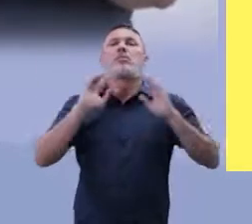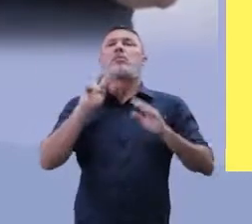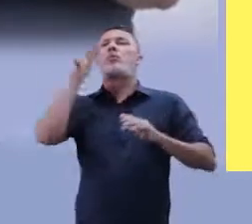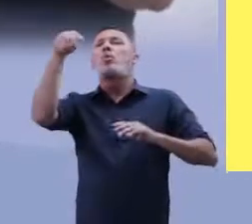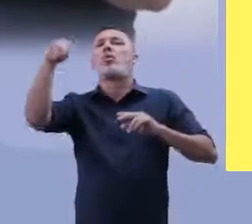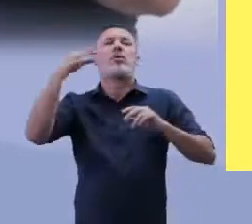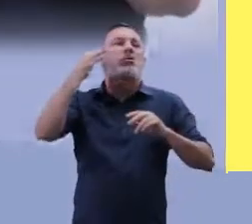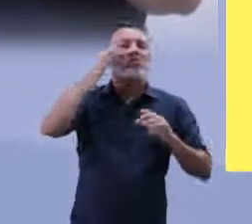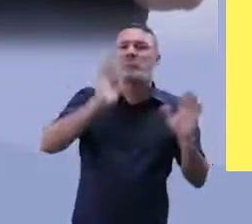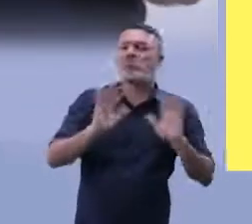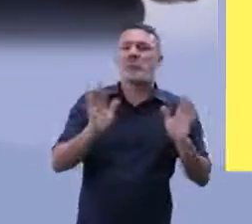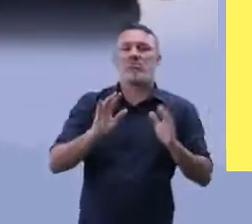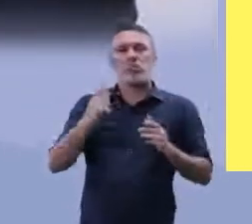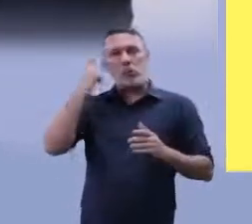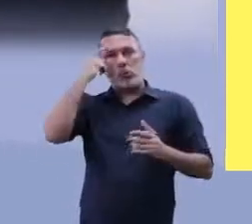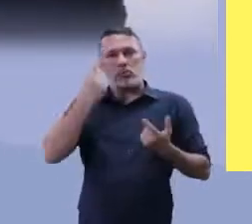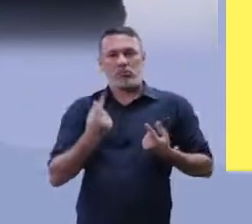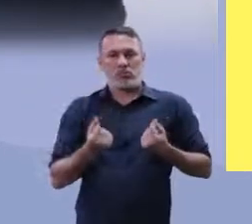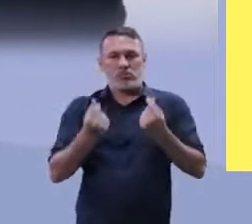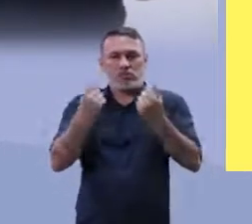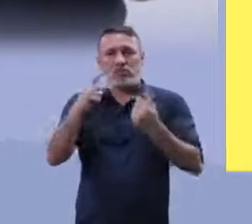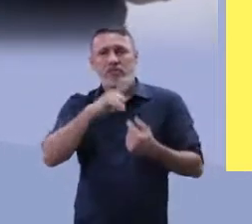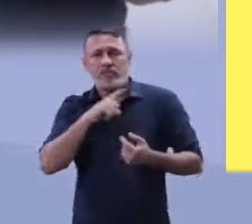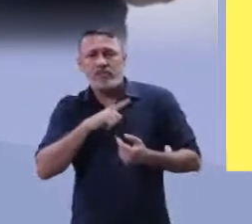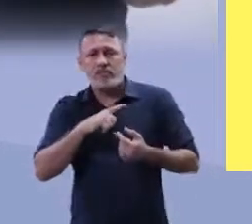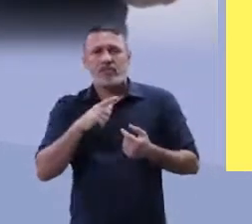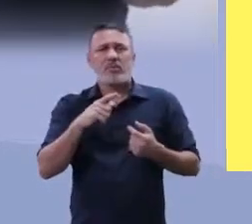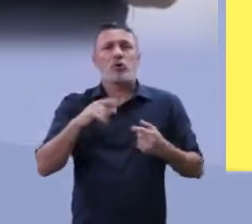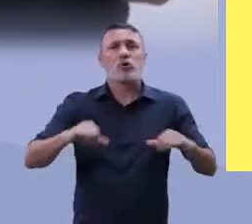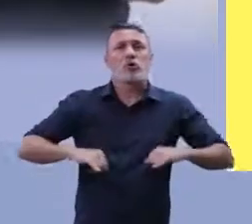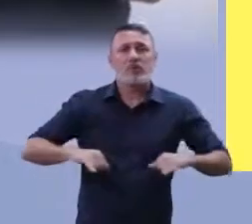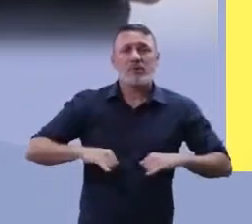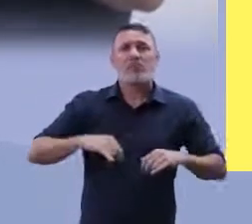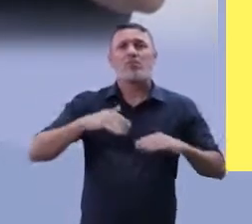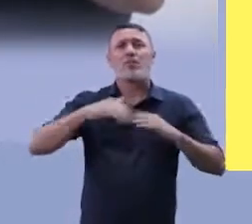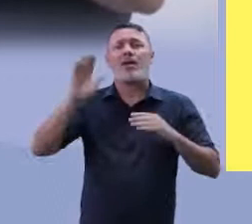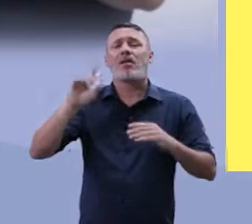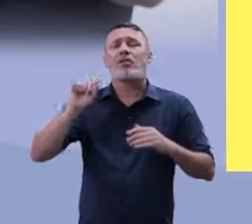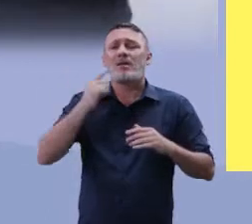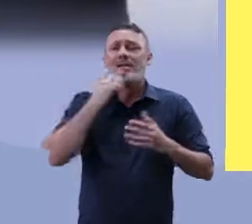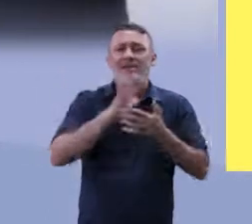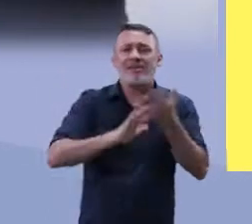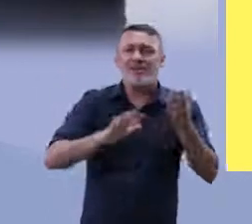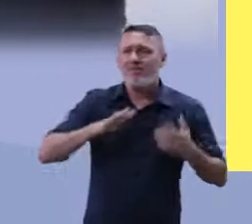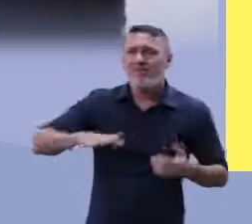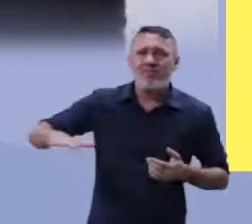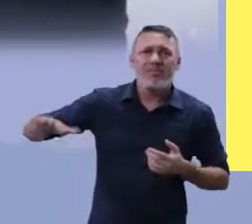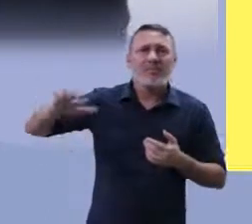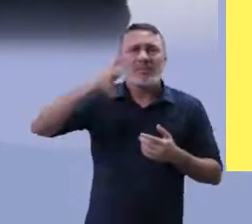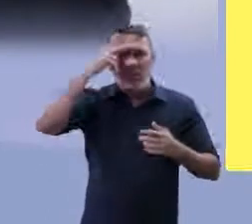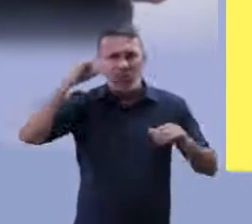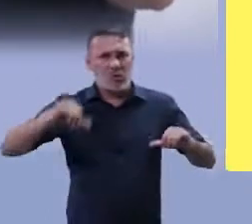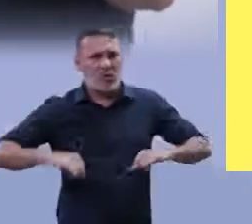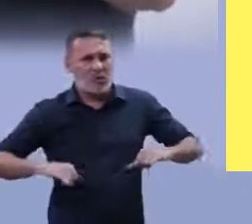pular, passar para esse grupo, e gemem sangue de alguns